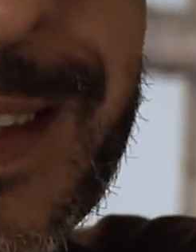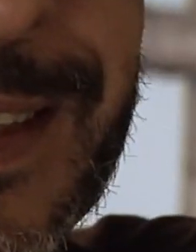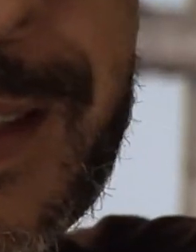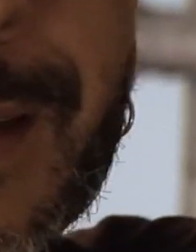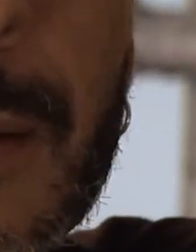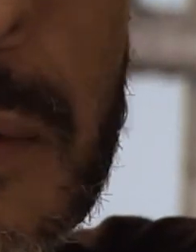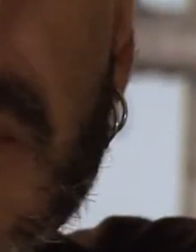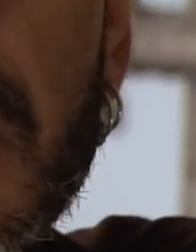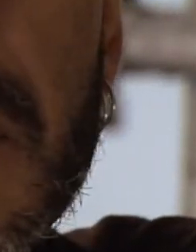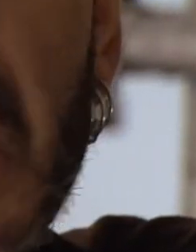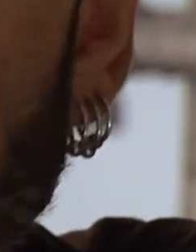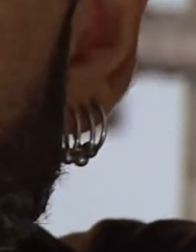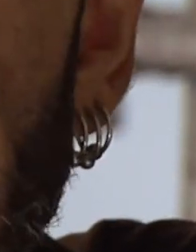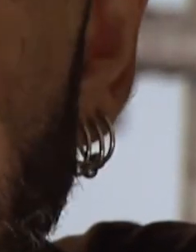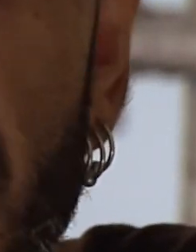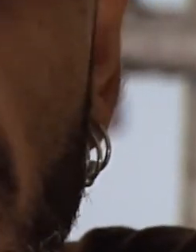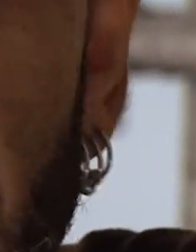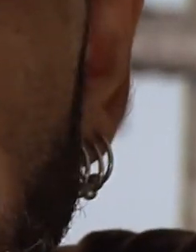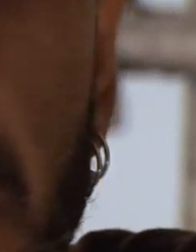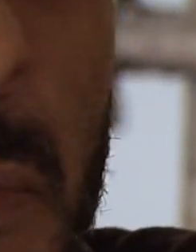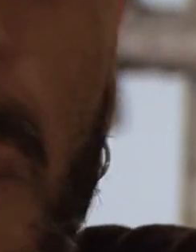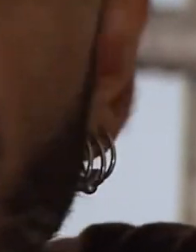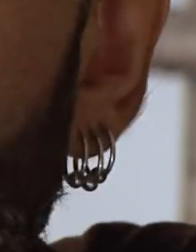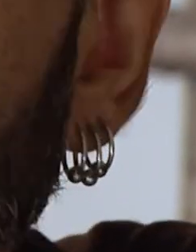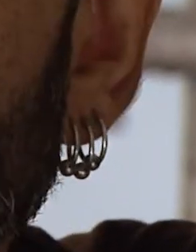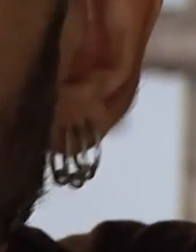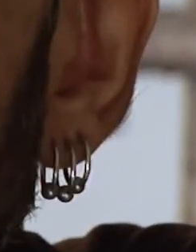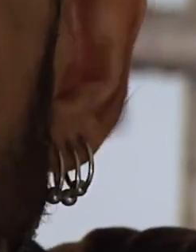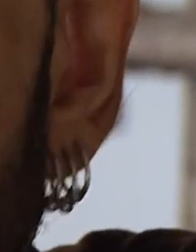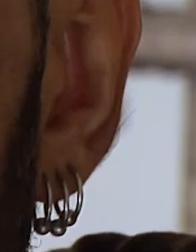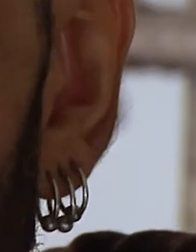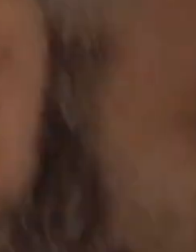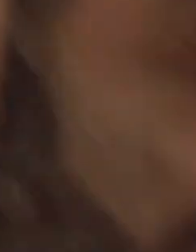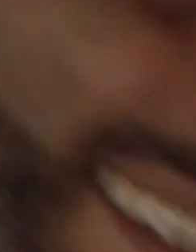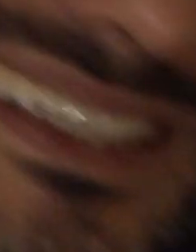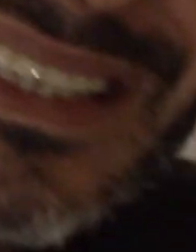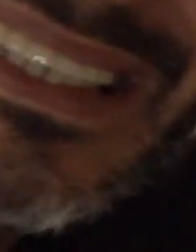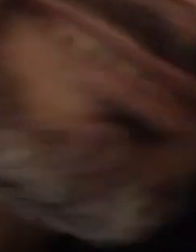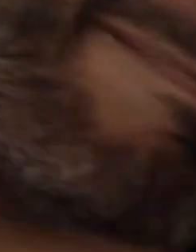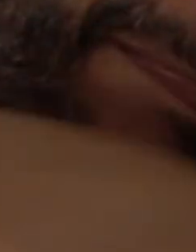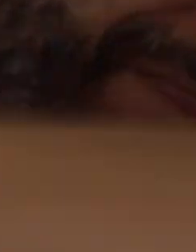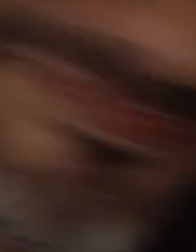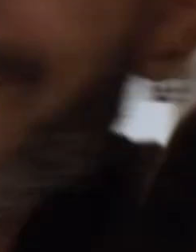de estar na merda, de virar mendigo, de ficar maluco. Da loucura me salvou assim